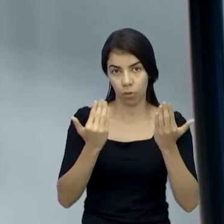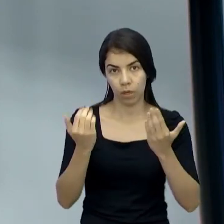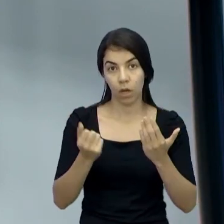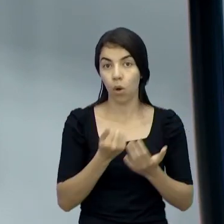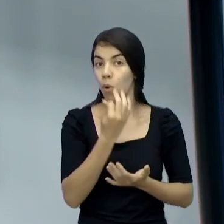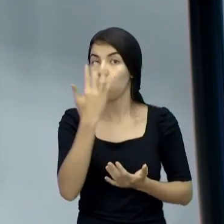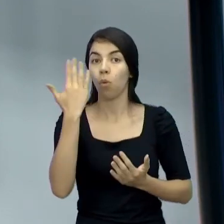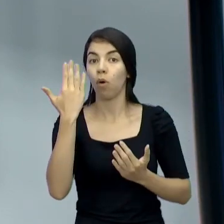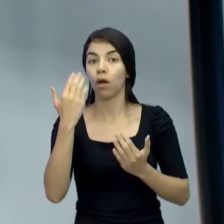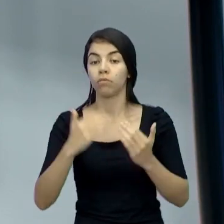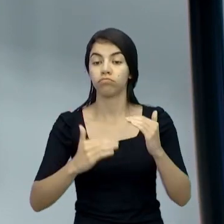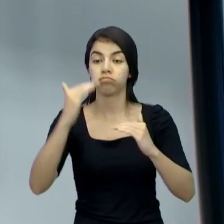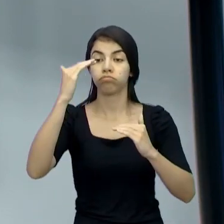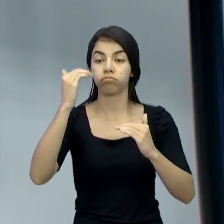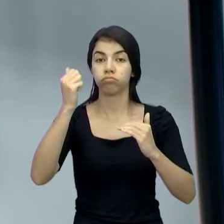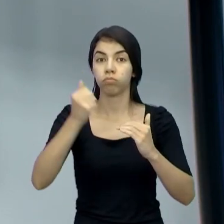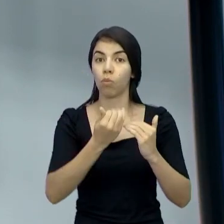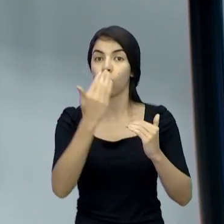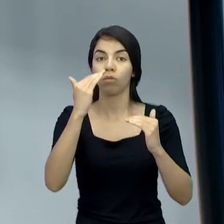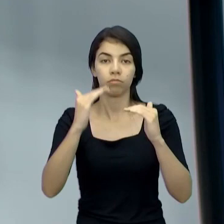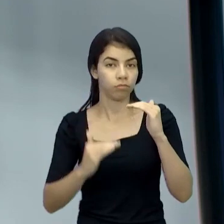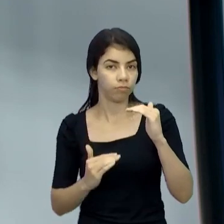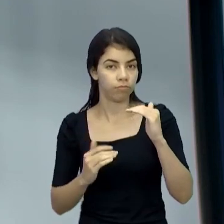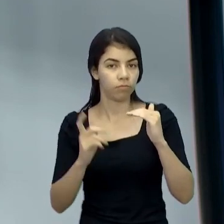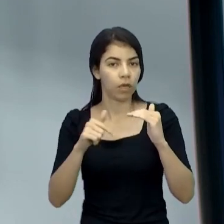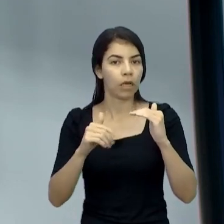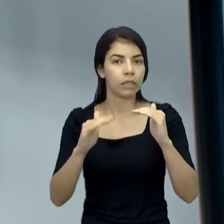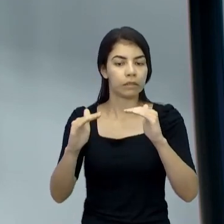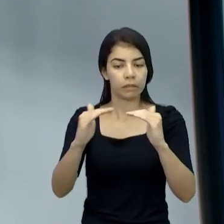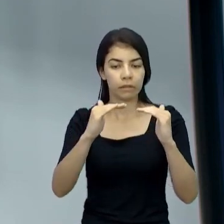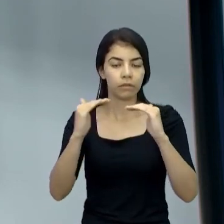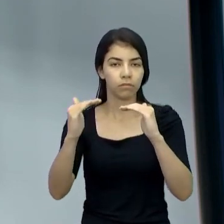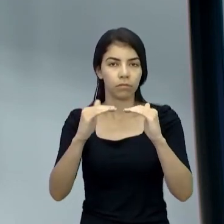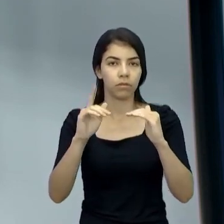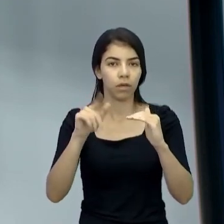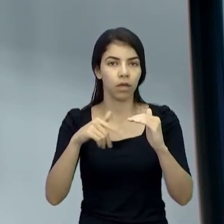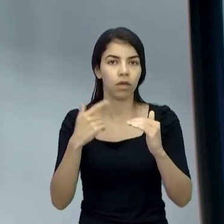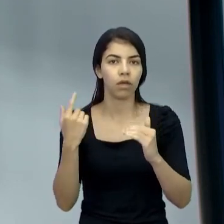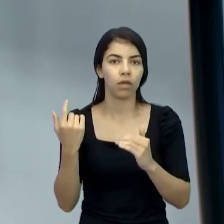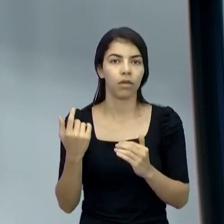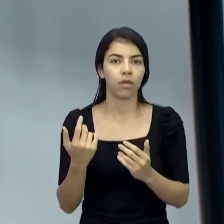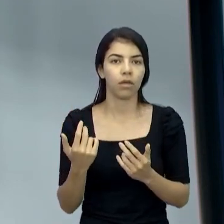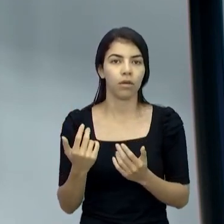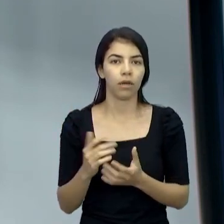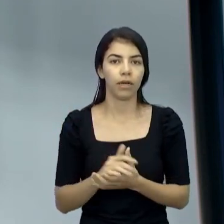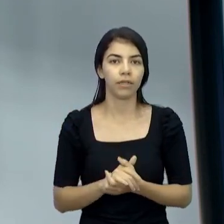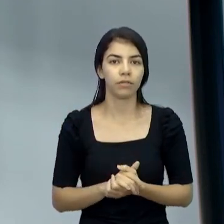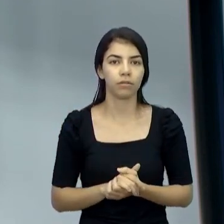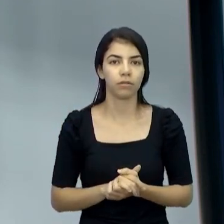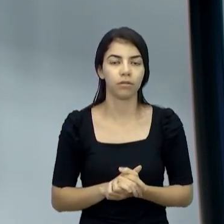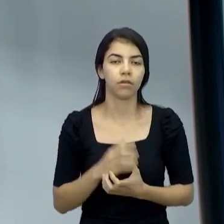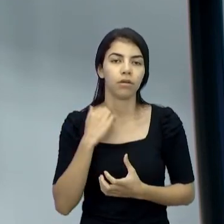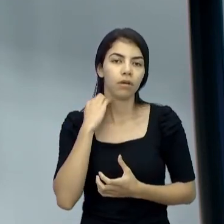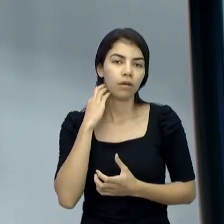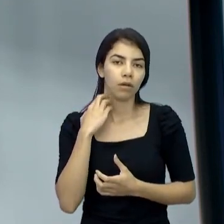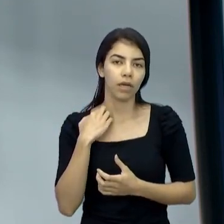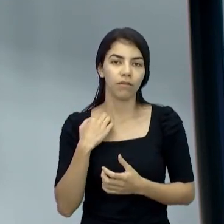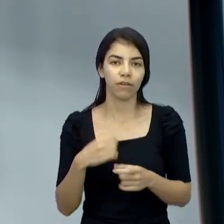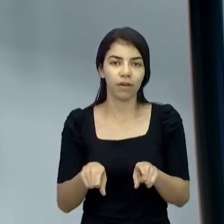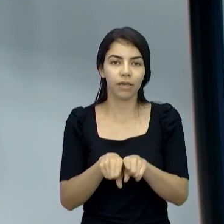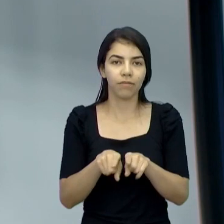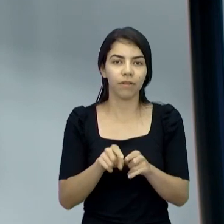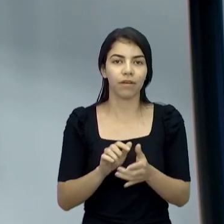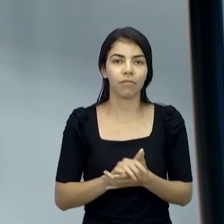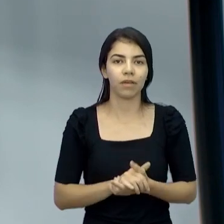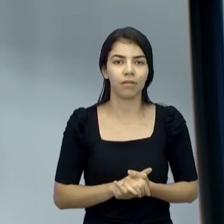quantos por cento, diminuiu quantos por cento, se manteve estável. Então é muito importante. Inclusive essas pesquisas que vocês fazem, né, e